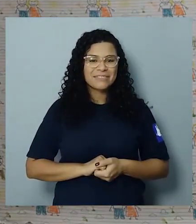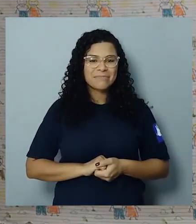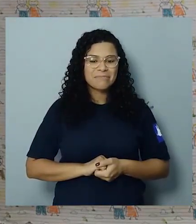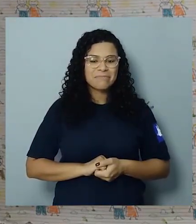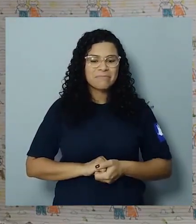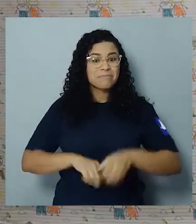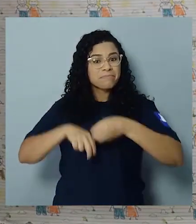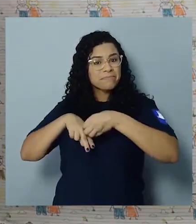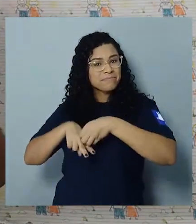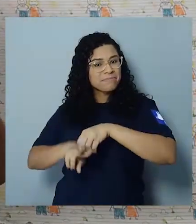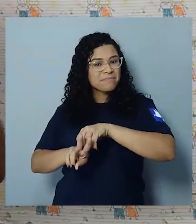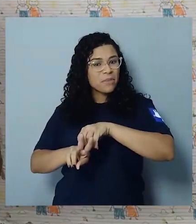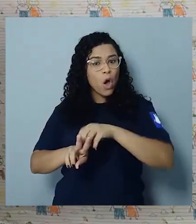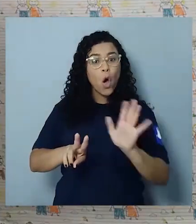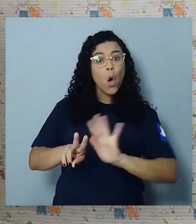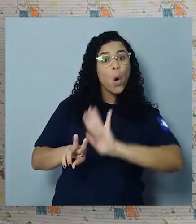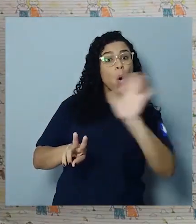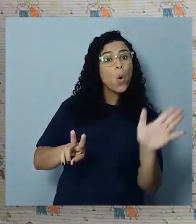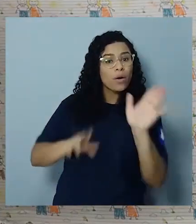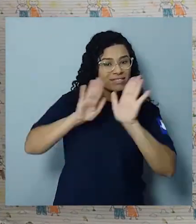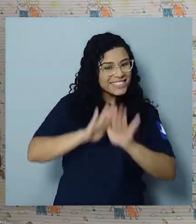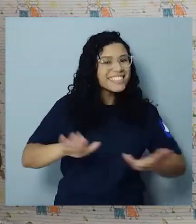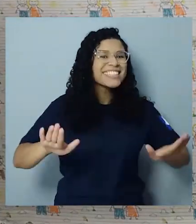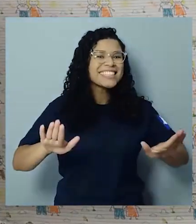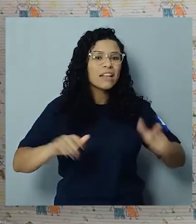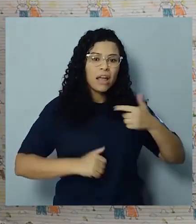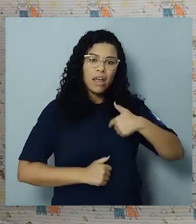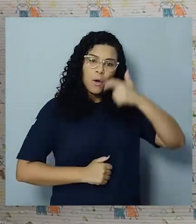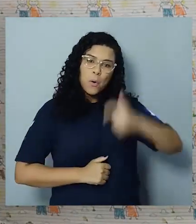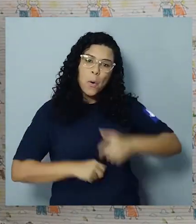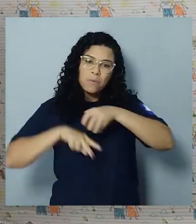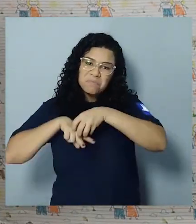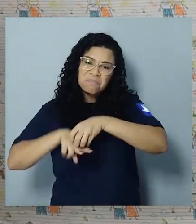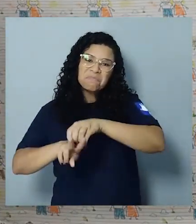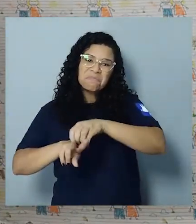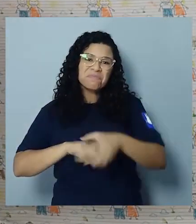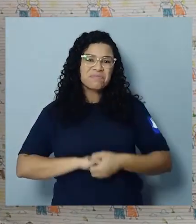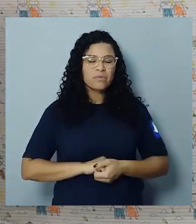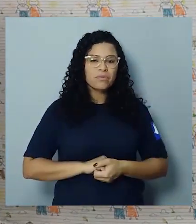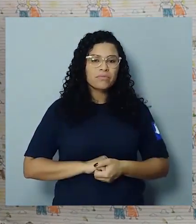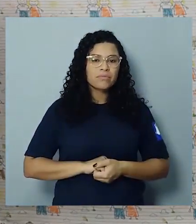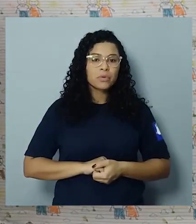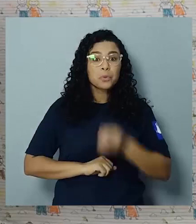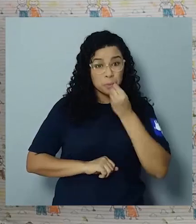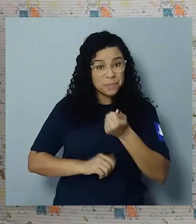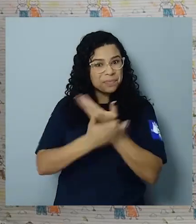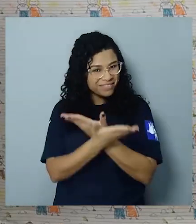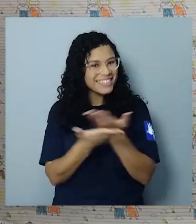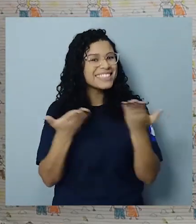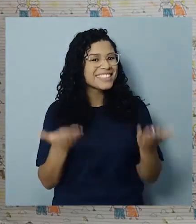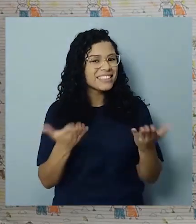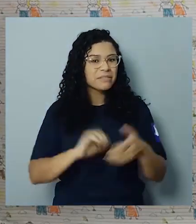e não é traçada eu sou cara com tudo